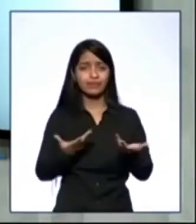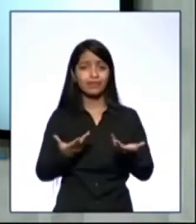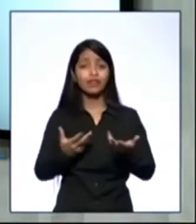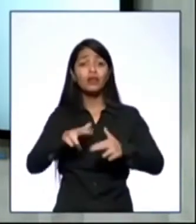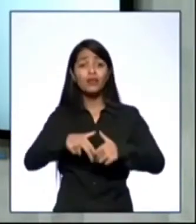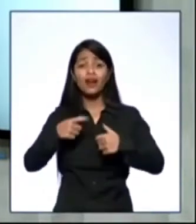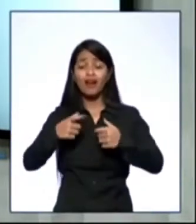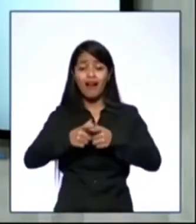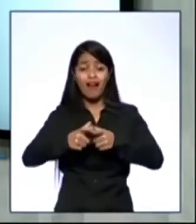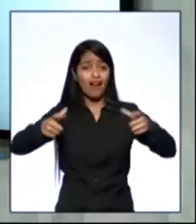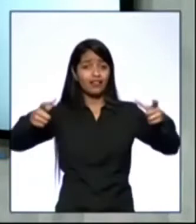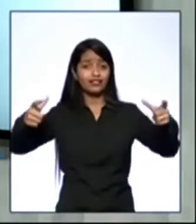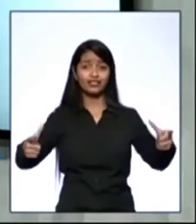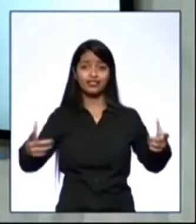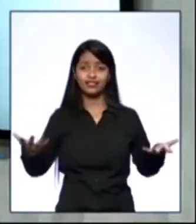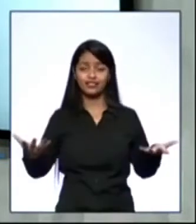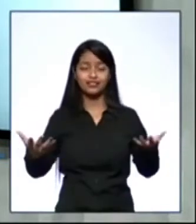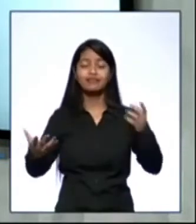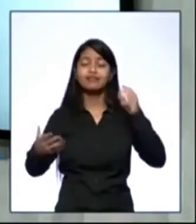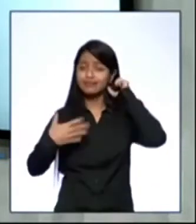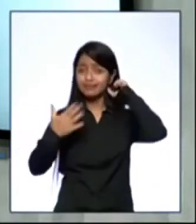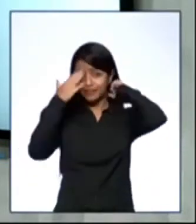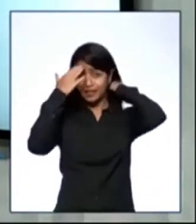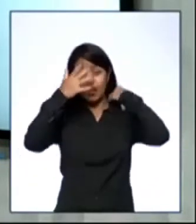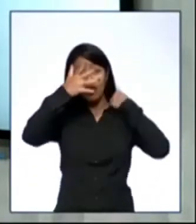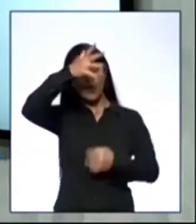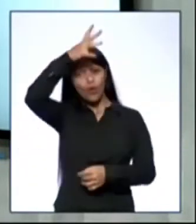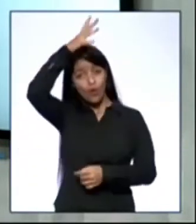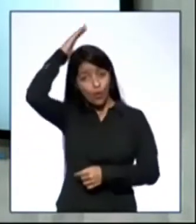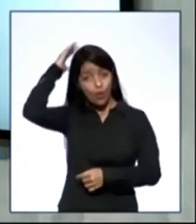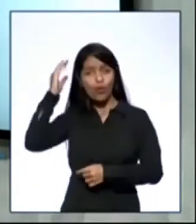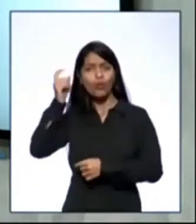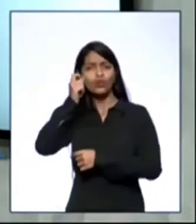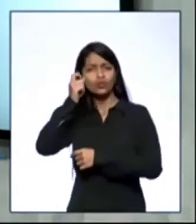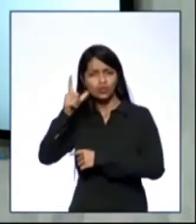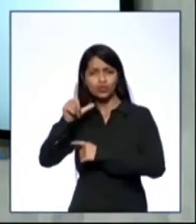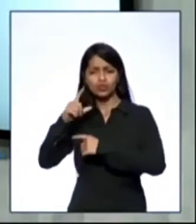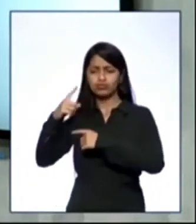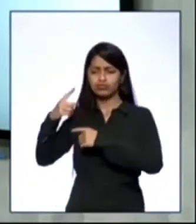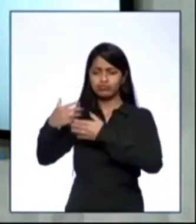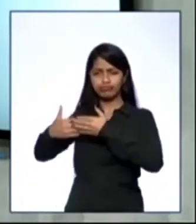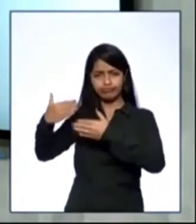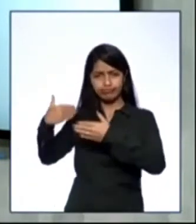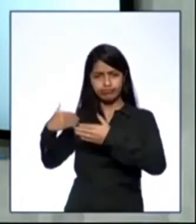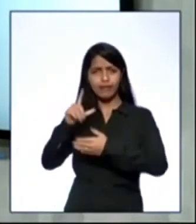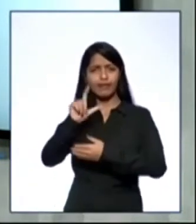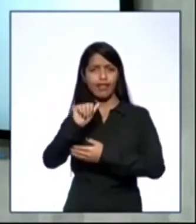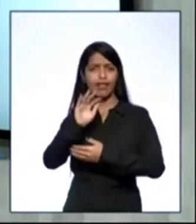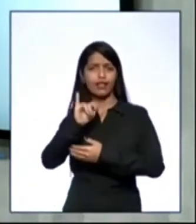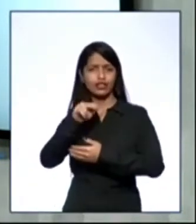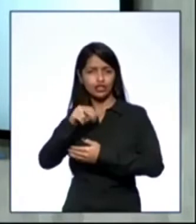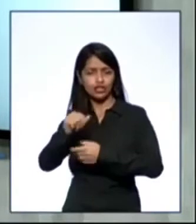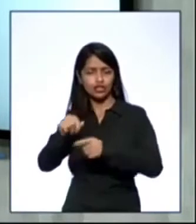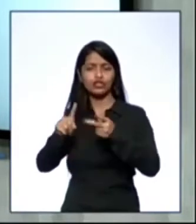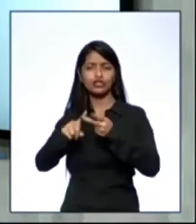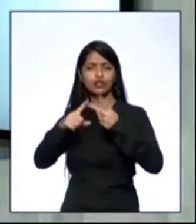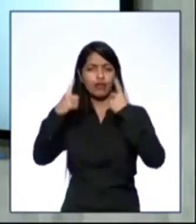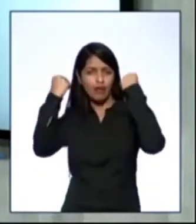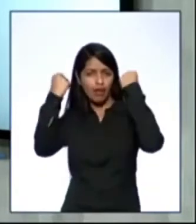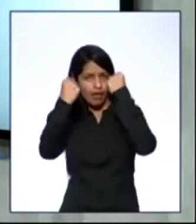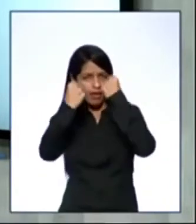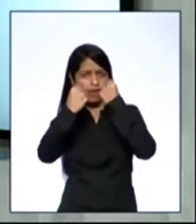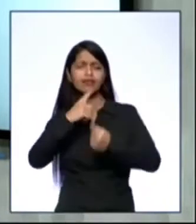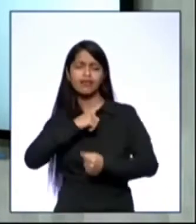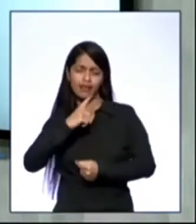grande. Entende? Roma, eu sei que Roma teve a cultura latina e a tradição da cultura grega e nosso mundo